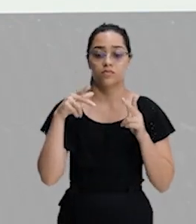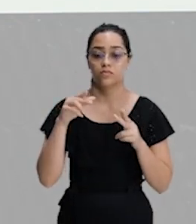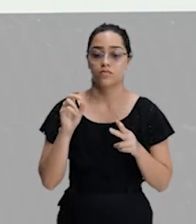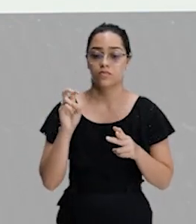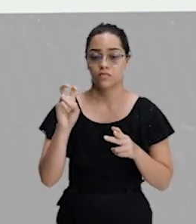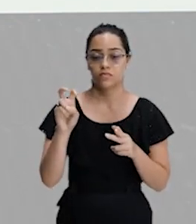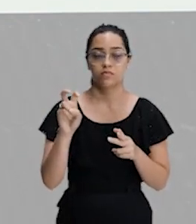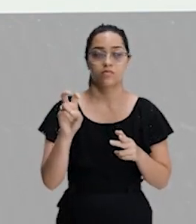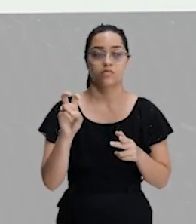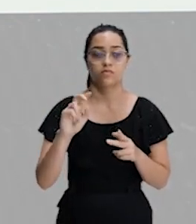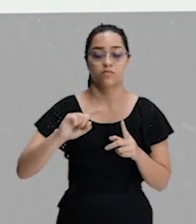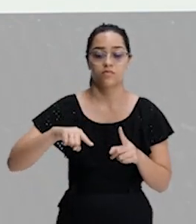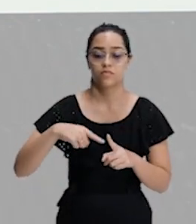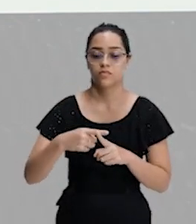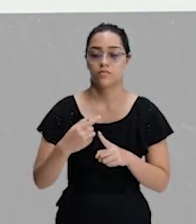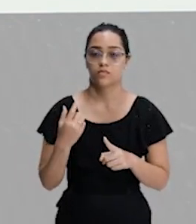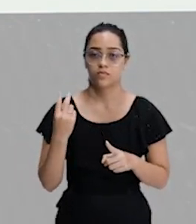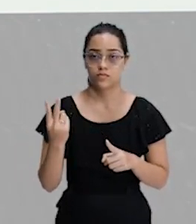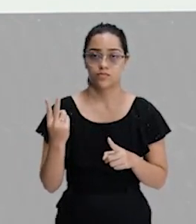5, mais 2.